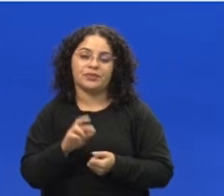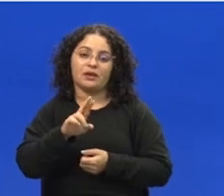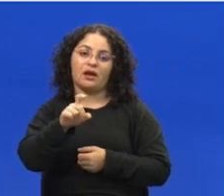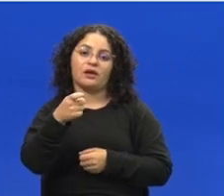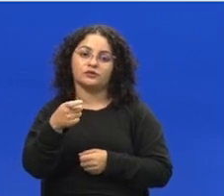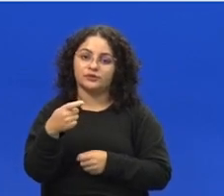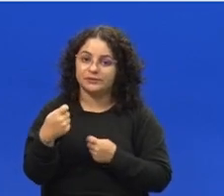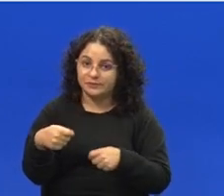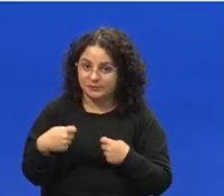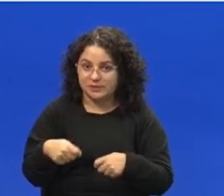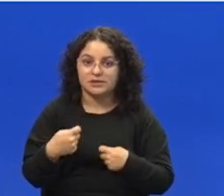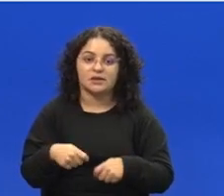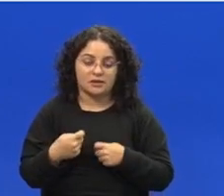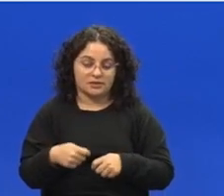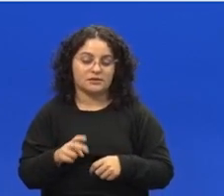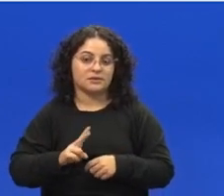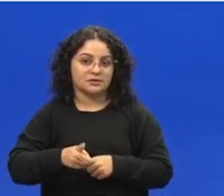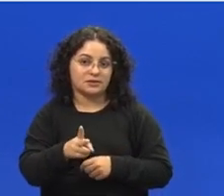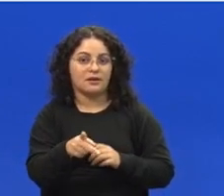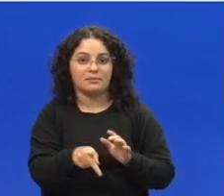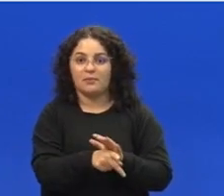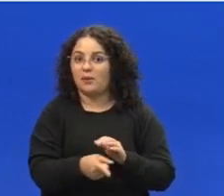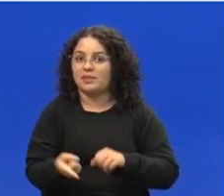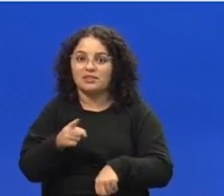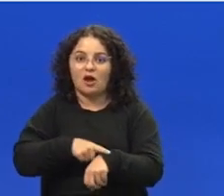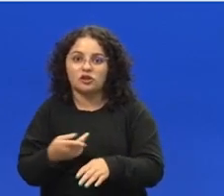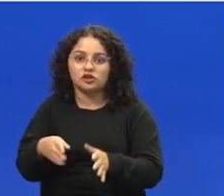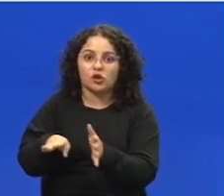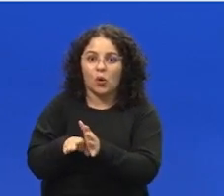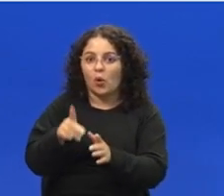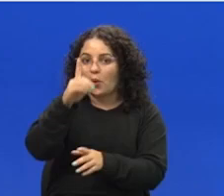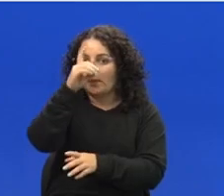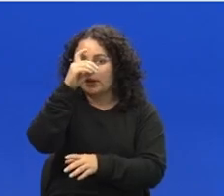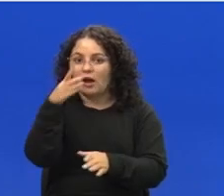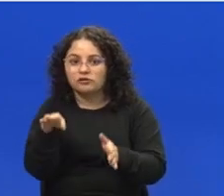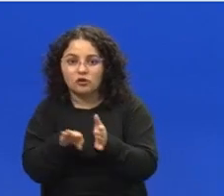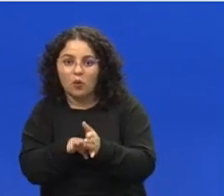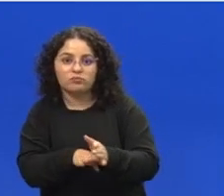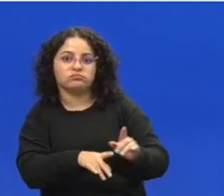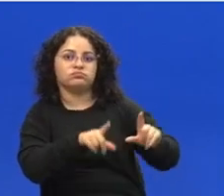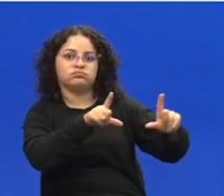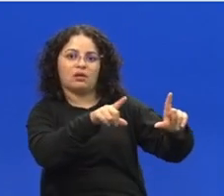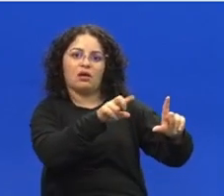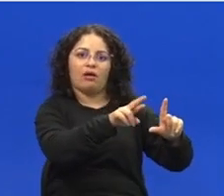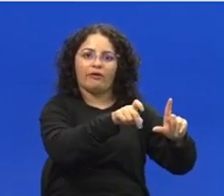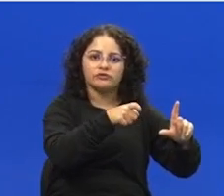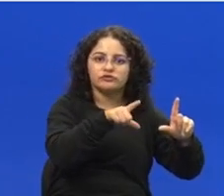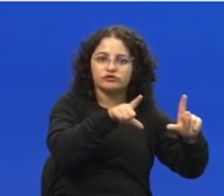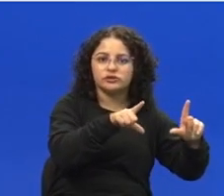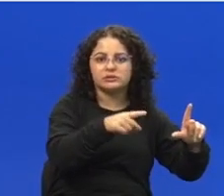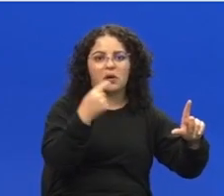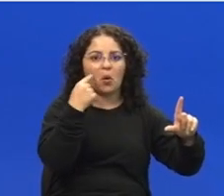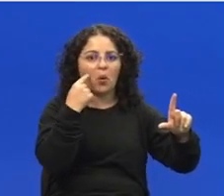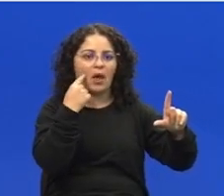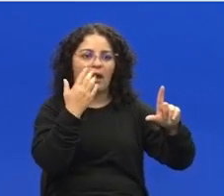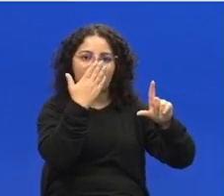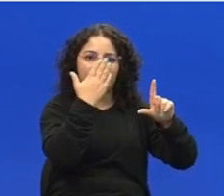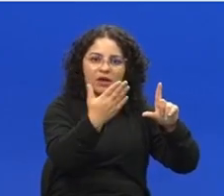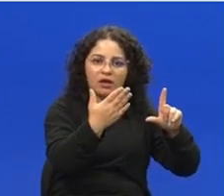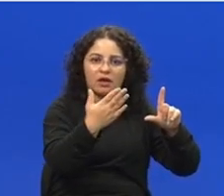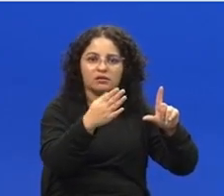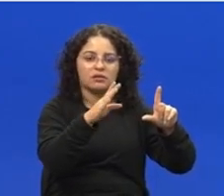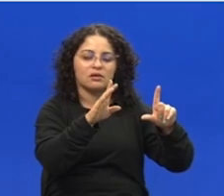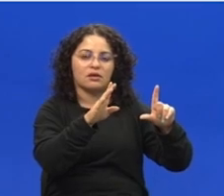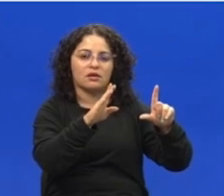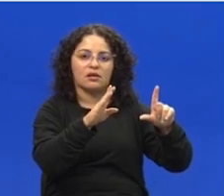ser sempre retiradas, né, no pronto-socorro, que são na parte anteroposterior, na parte em perfil,